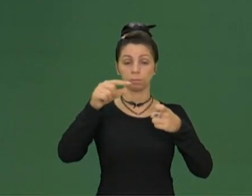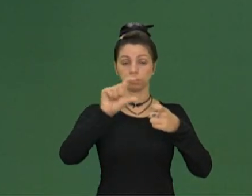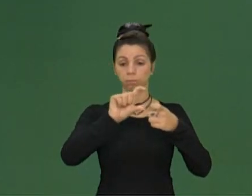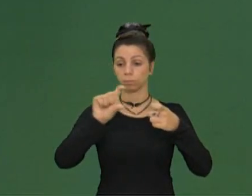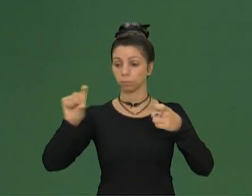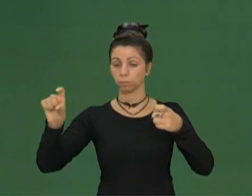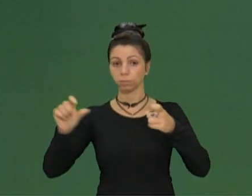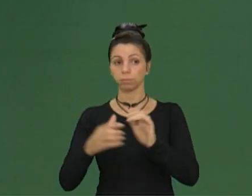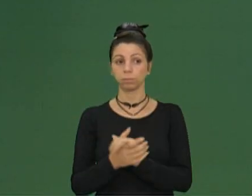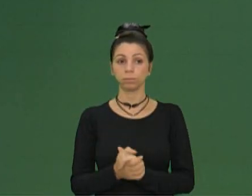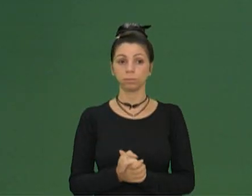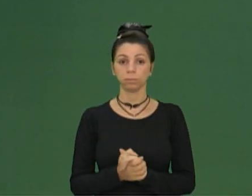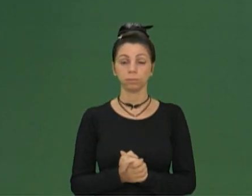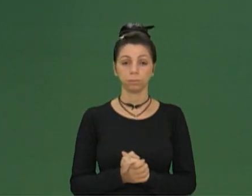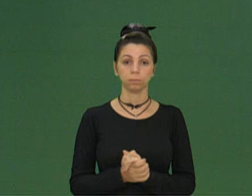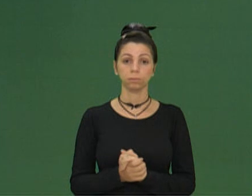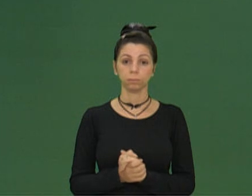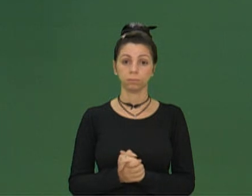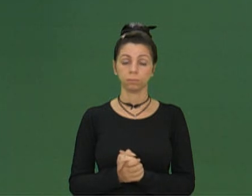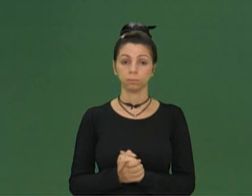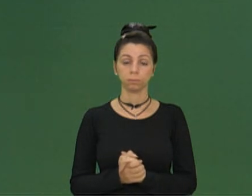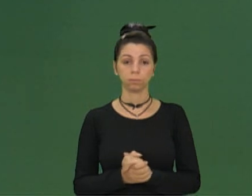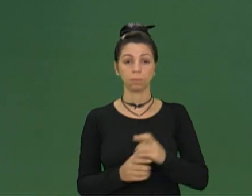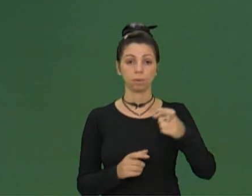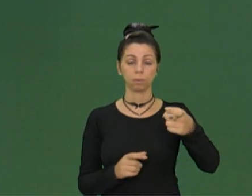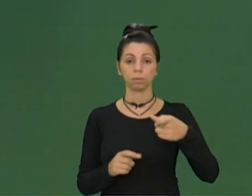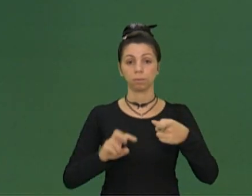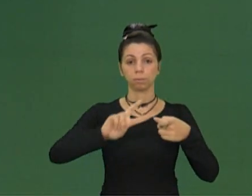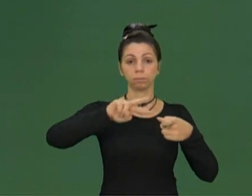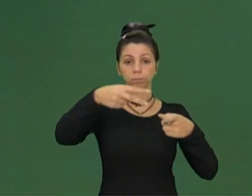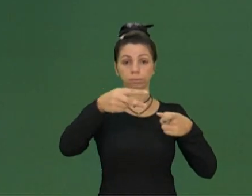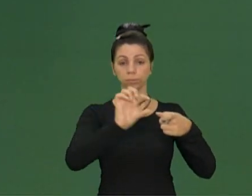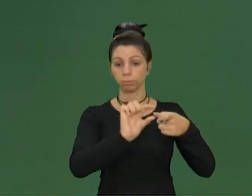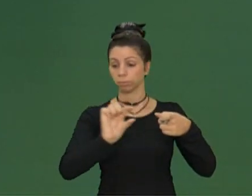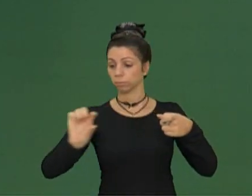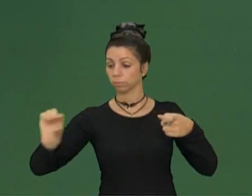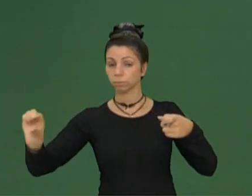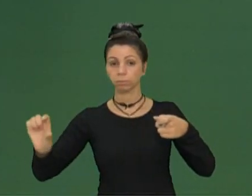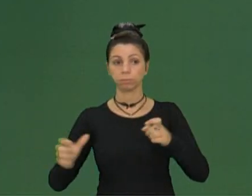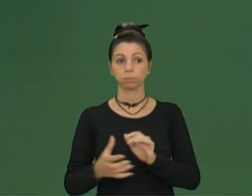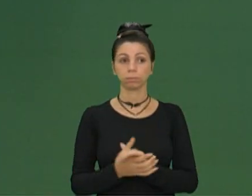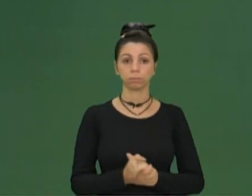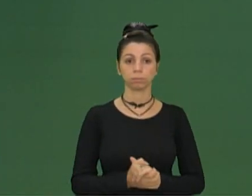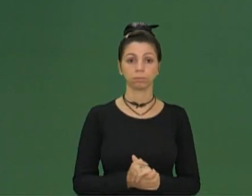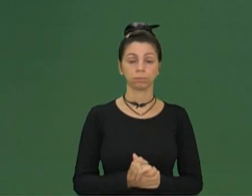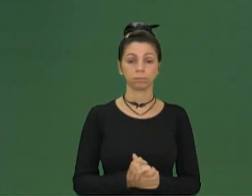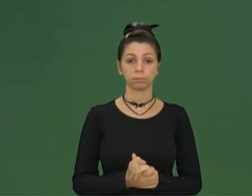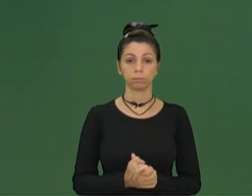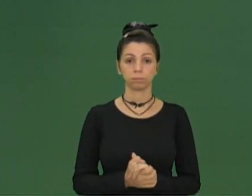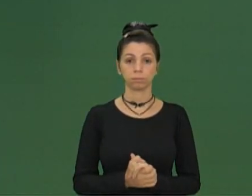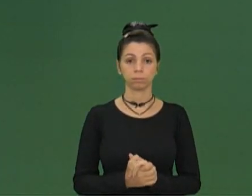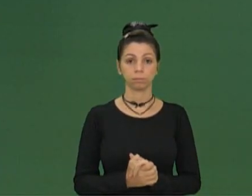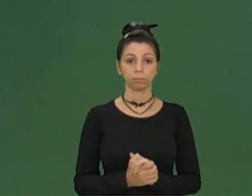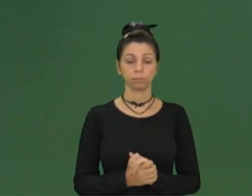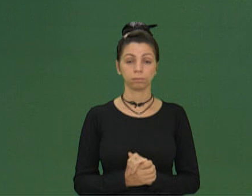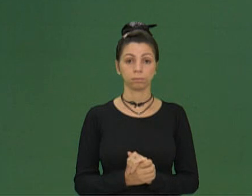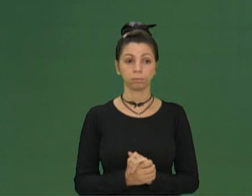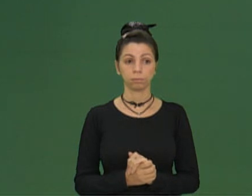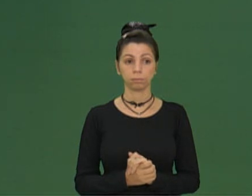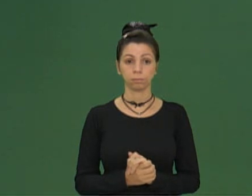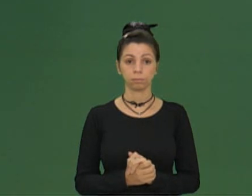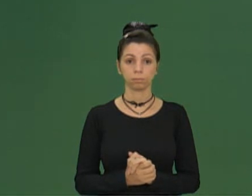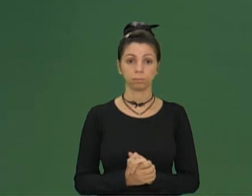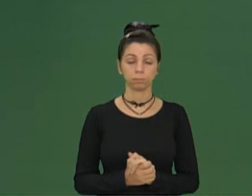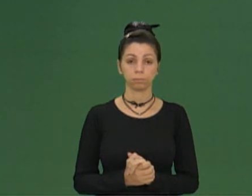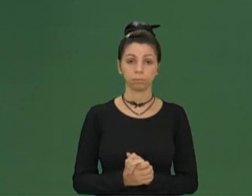sobre 2, 2 sobre 2, 1. E o x duas linhas, menos 5 menos 7 sobre 2. Menos